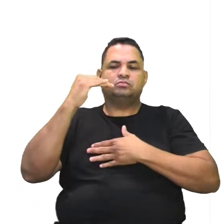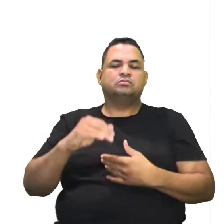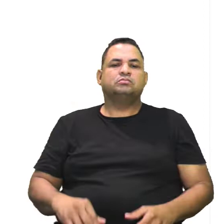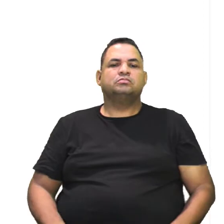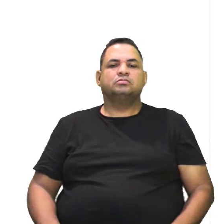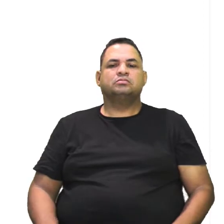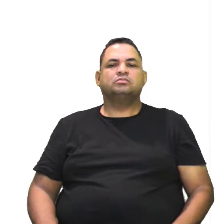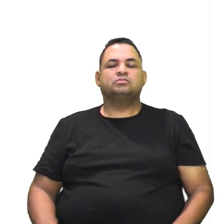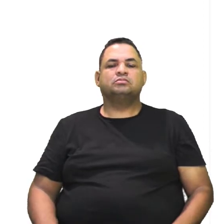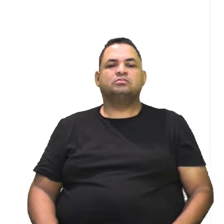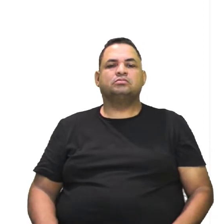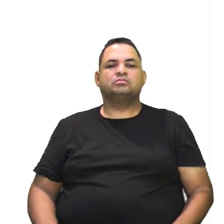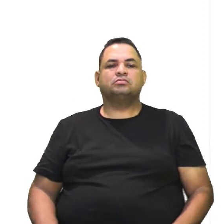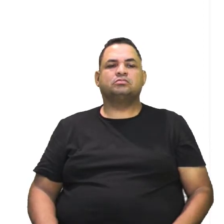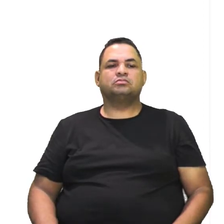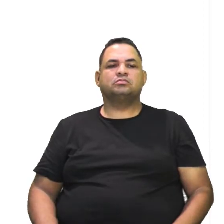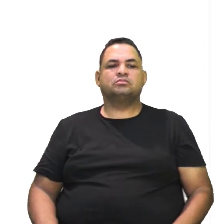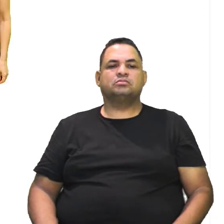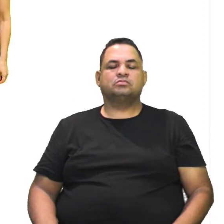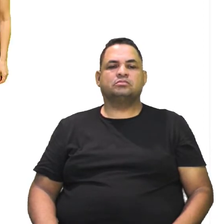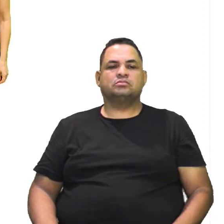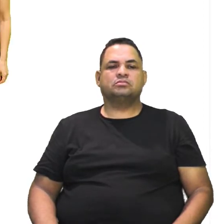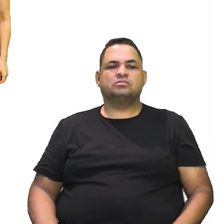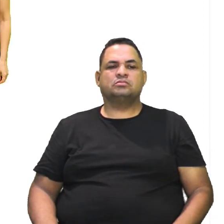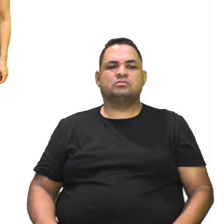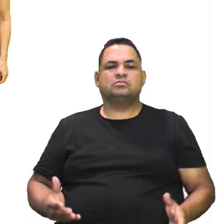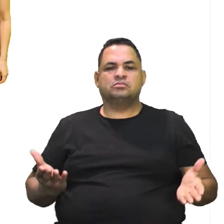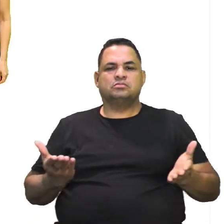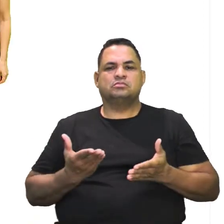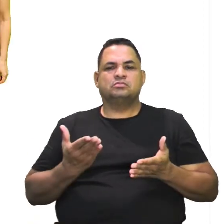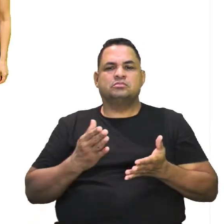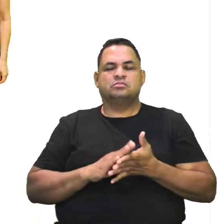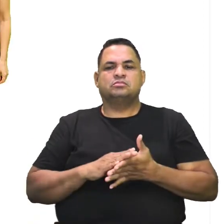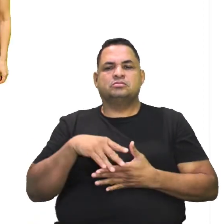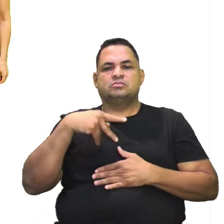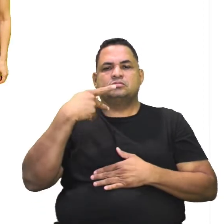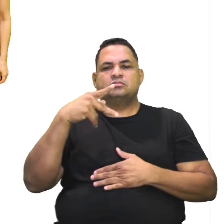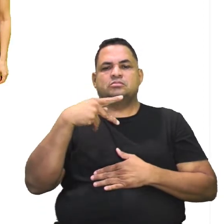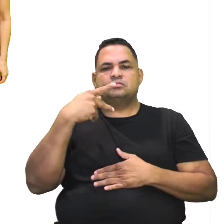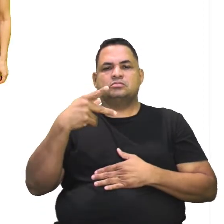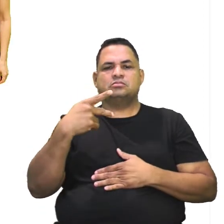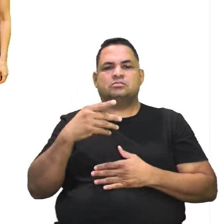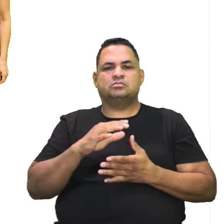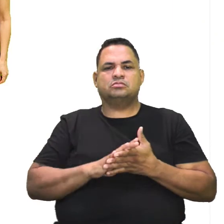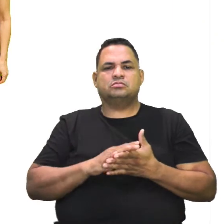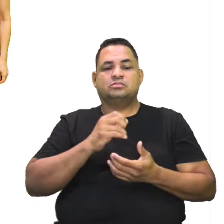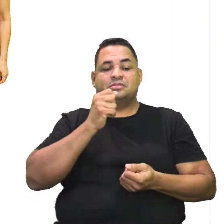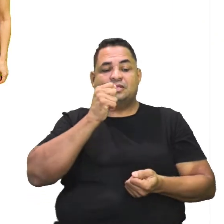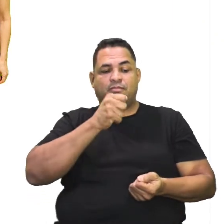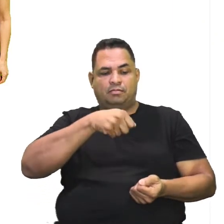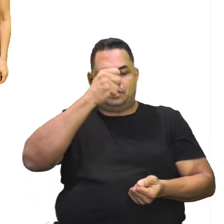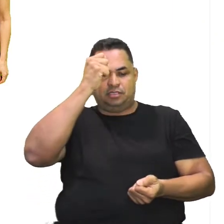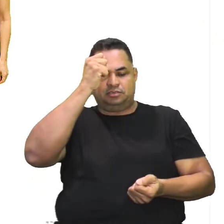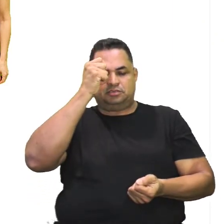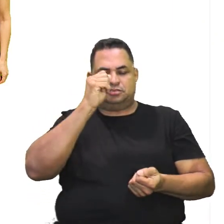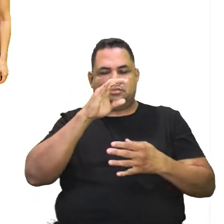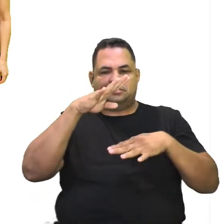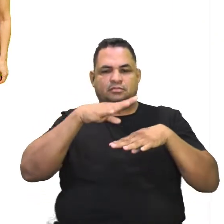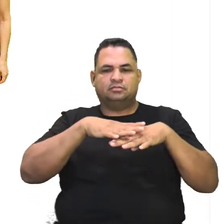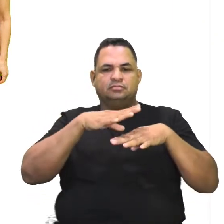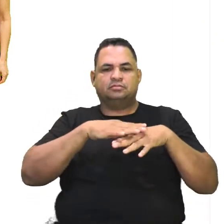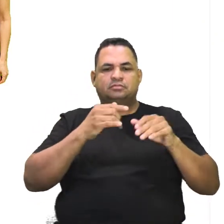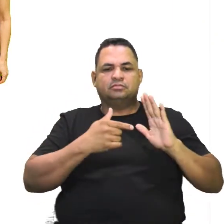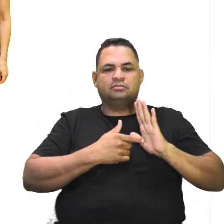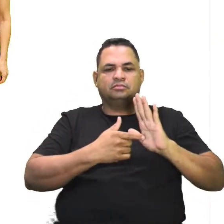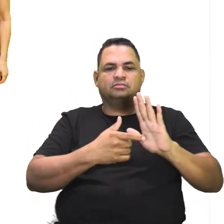muito grande. Muito grande a diferença, né? E agora, vamos falar um pouquinho de a mágica da matemática, né? Isso que a gente quer